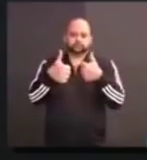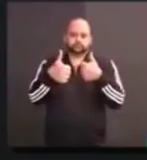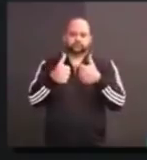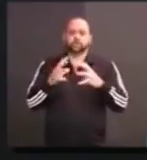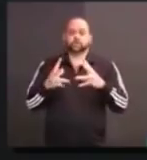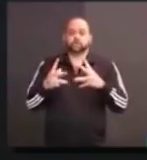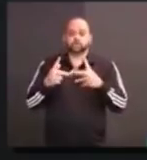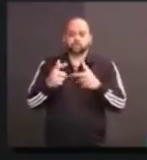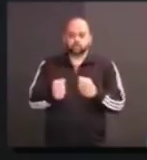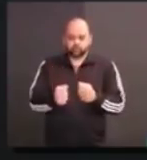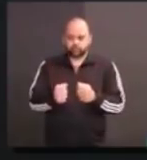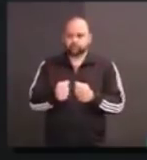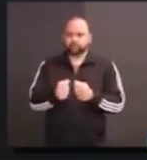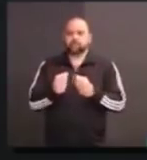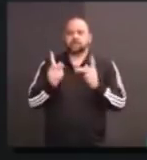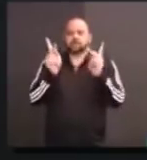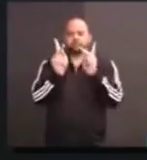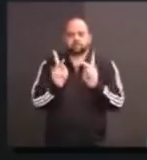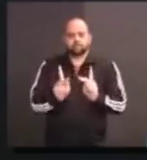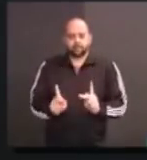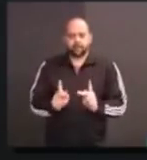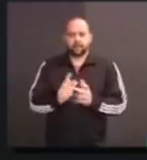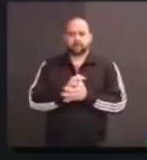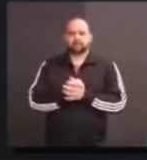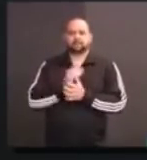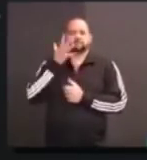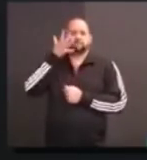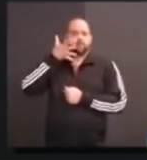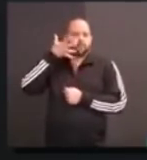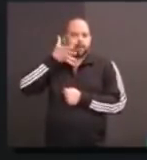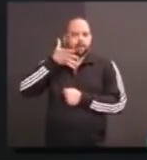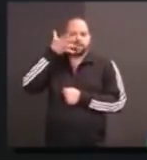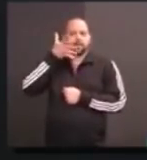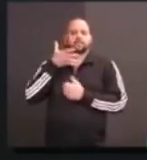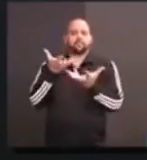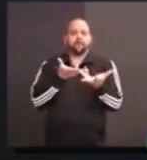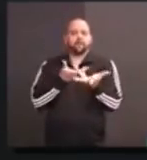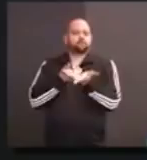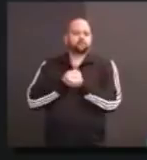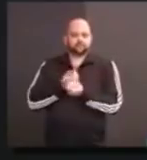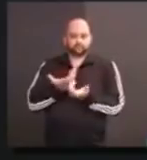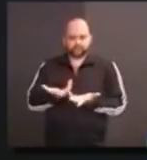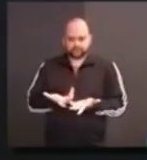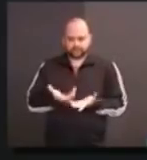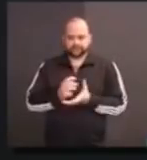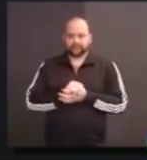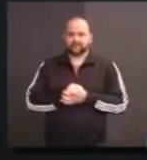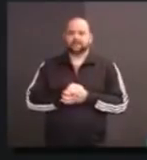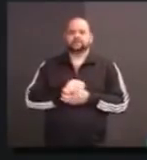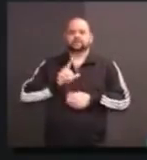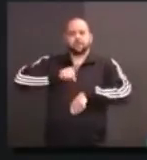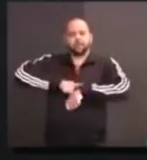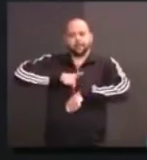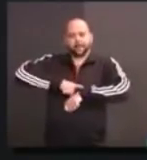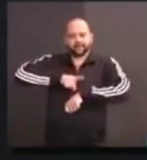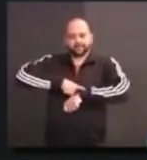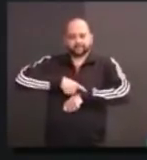Tudo em paz, as palestras maravilhosas, os